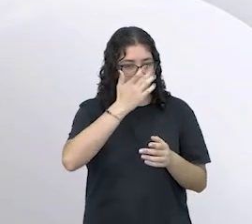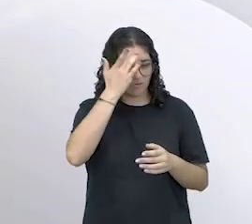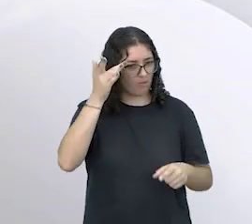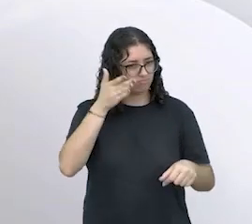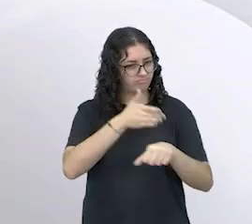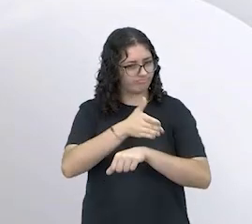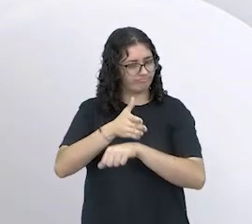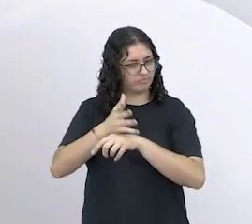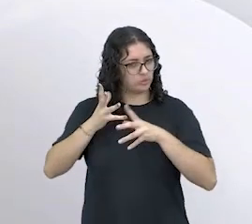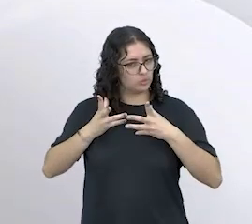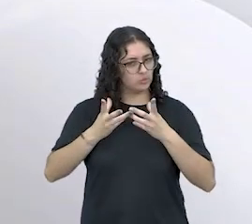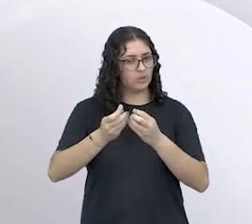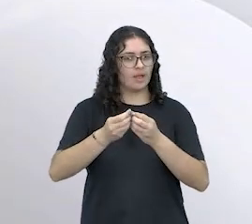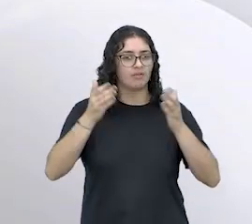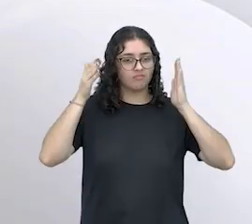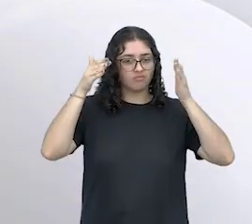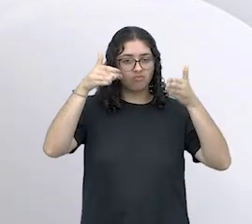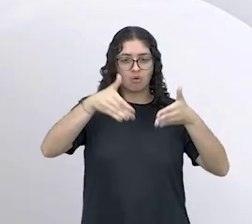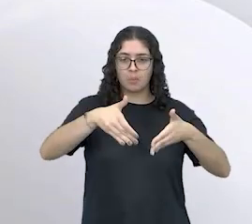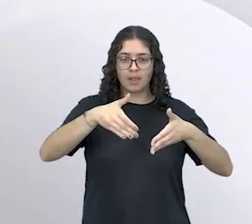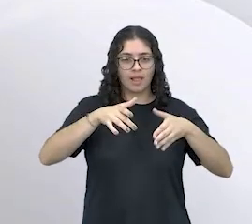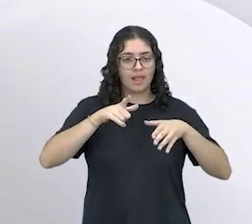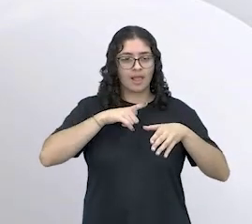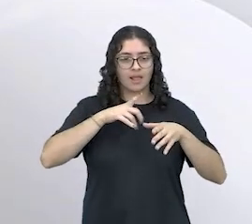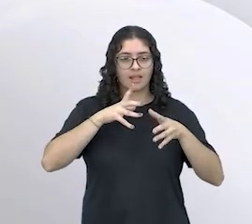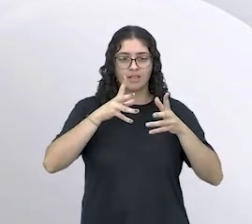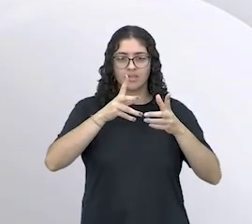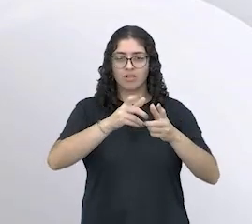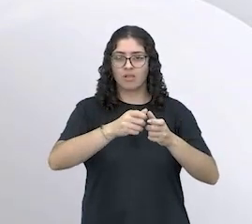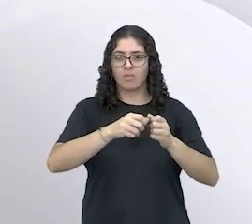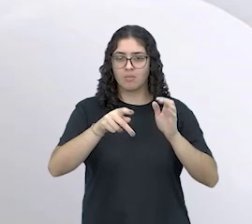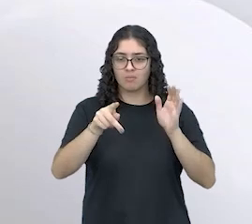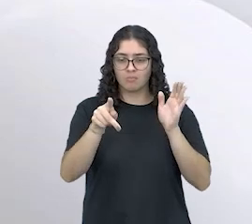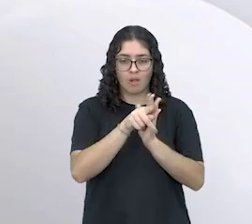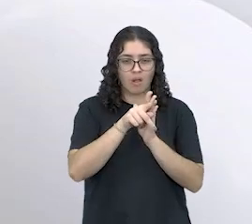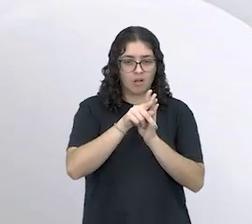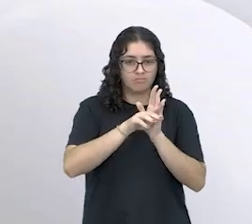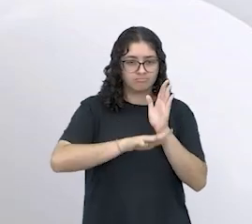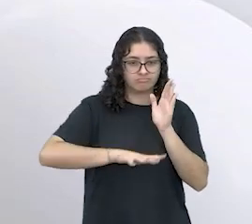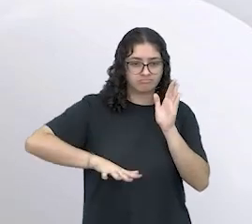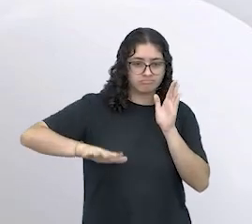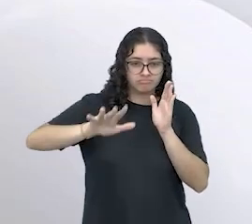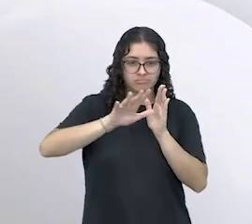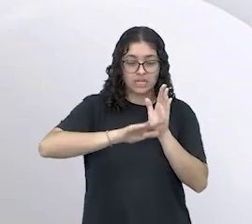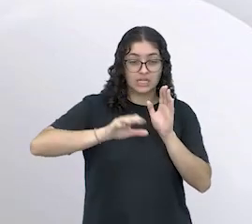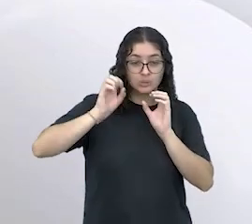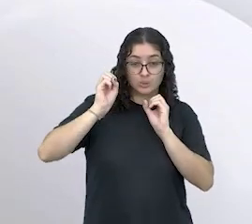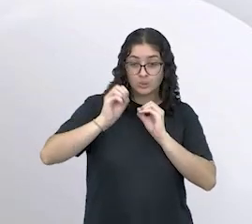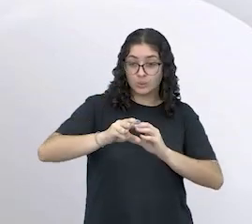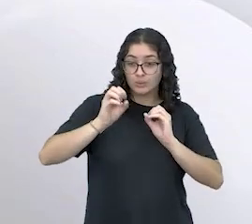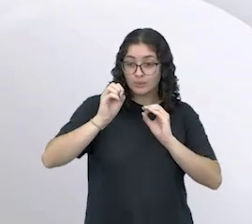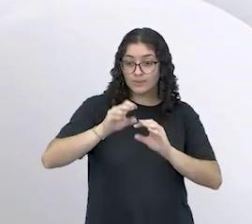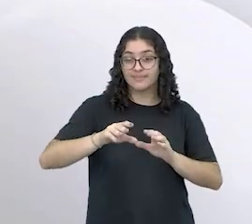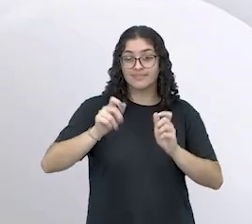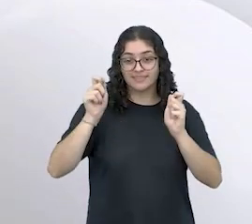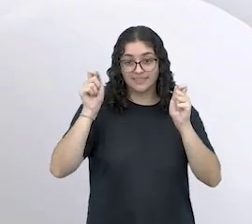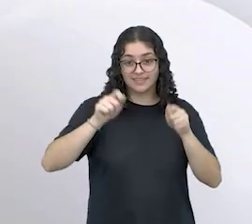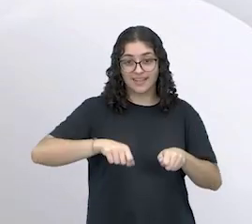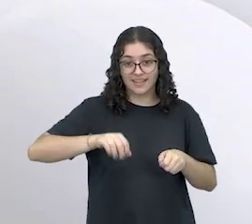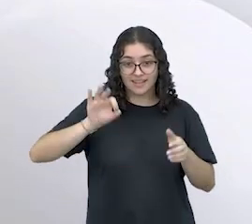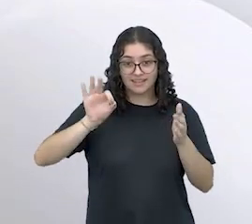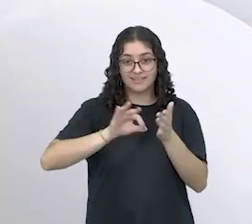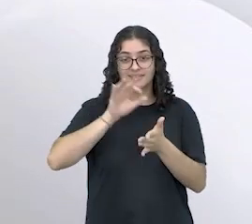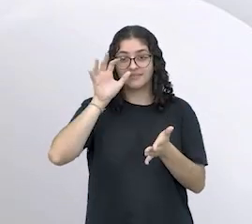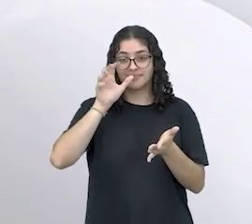E agora o público-alvo é todo o quadro de magistério, né? Todo QM aí pode se inscrever.